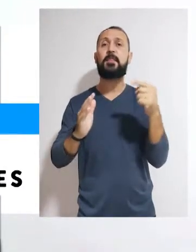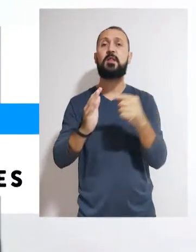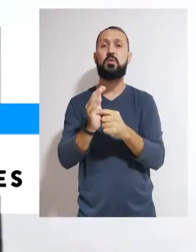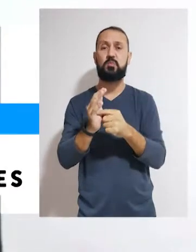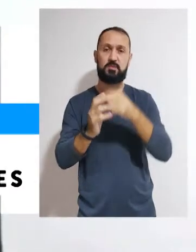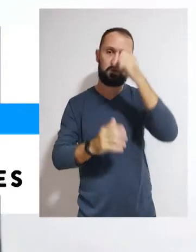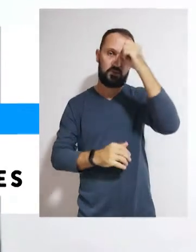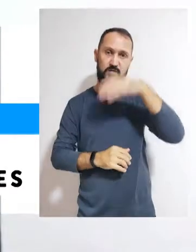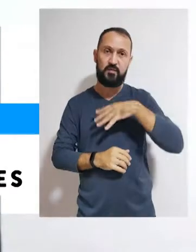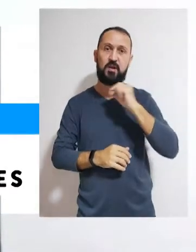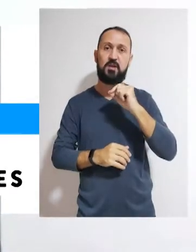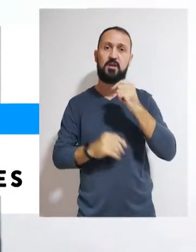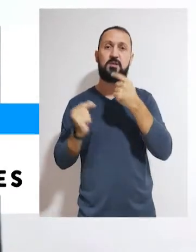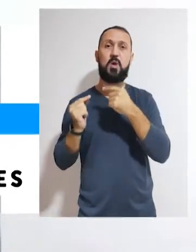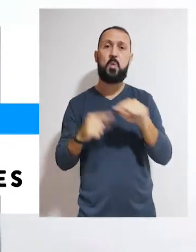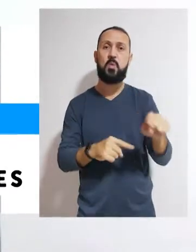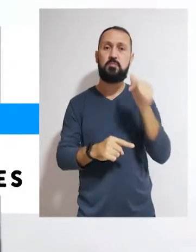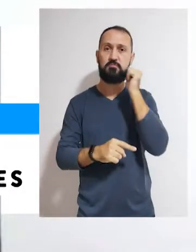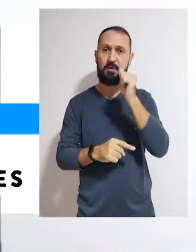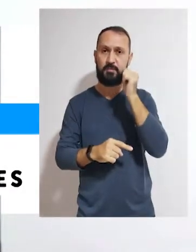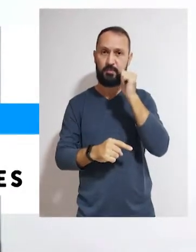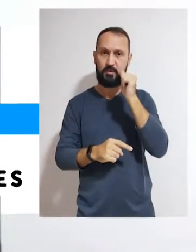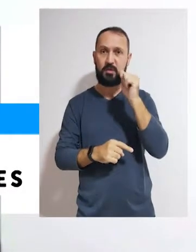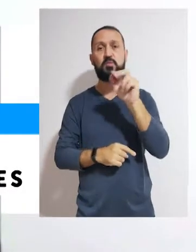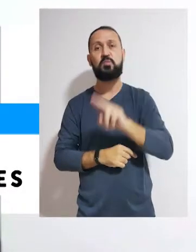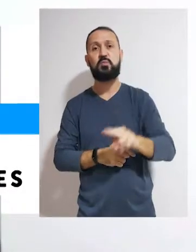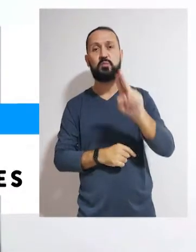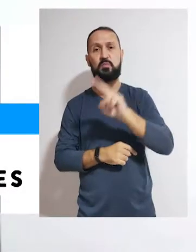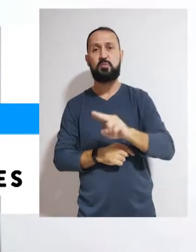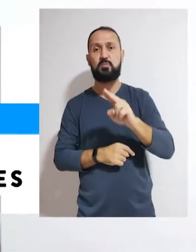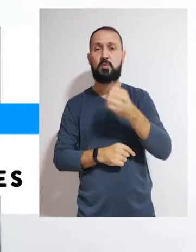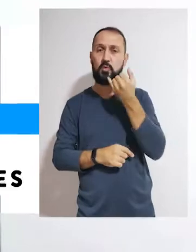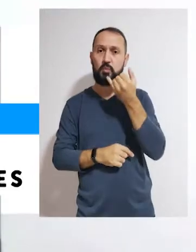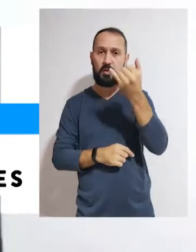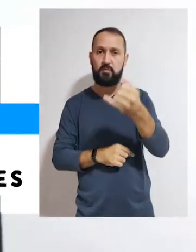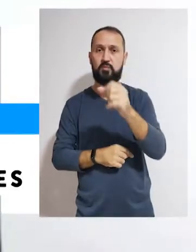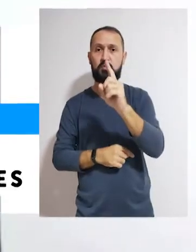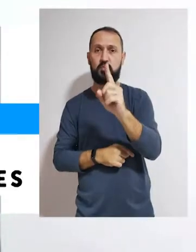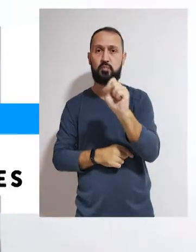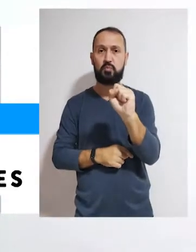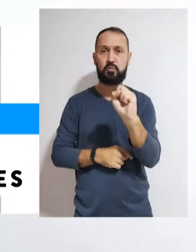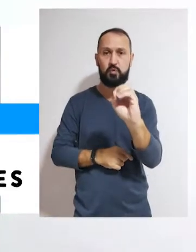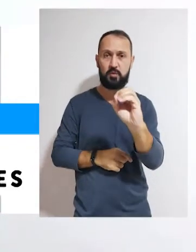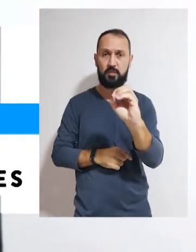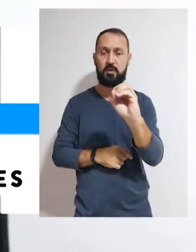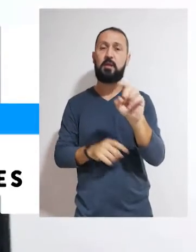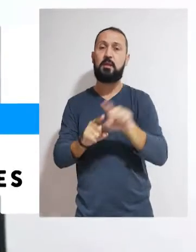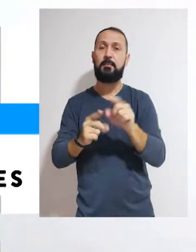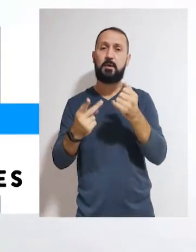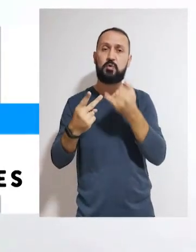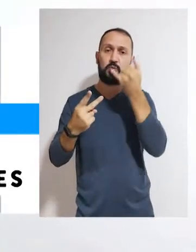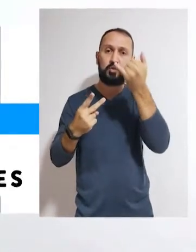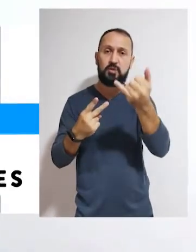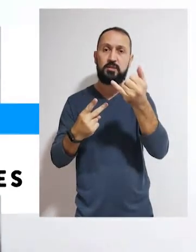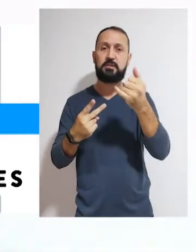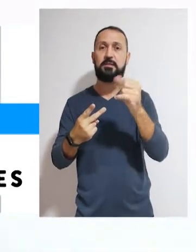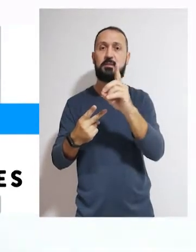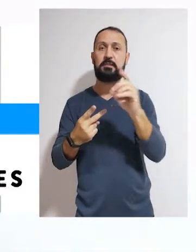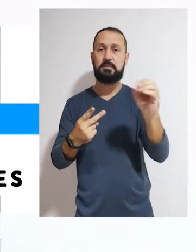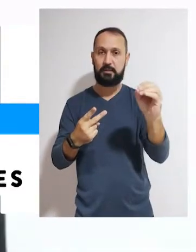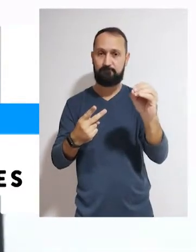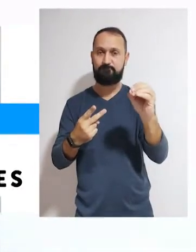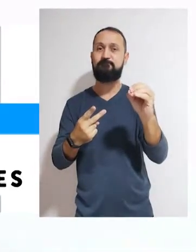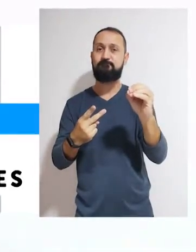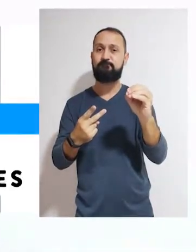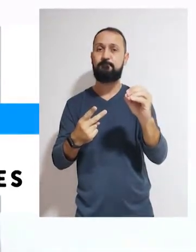105.821 denúncias de violência contra a mulher através do Ligue 180 e do Disque 100. E